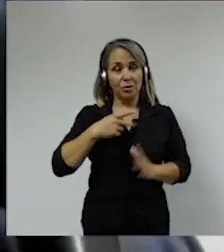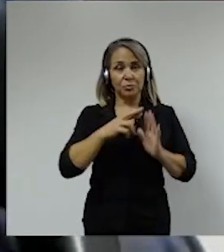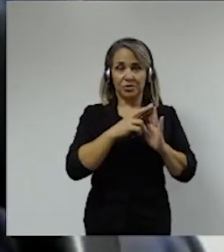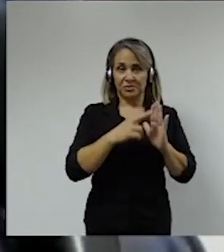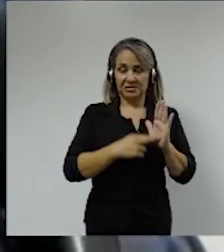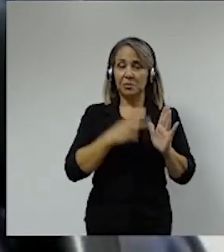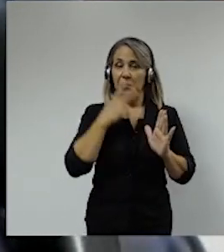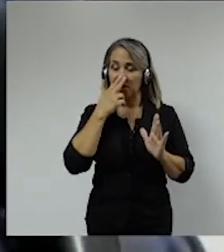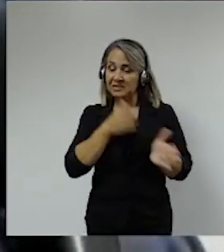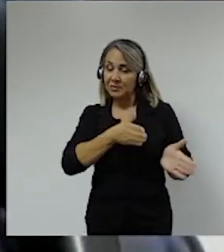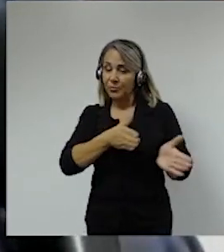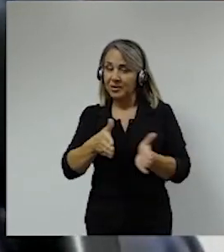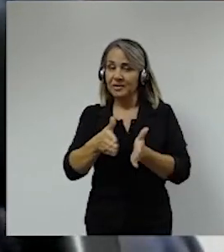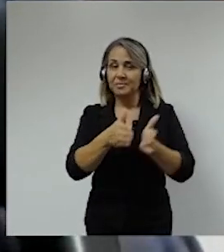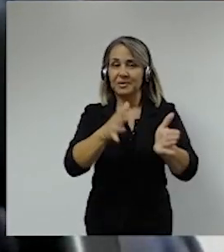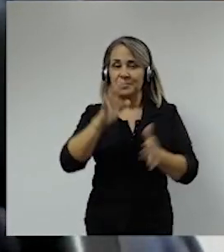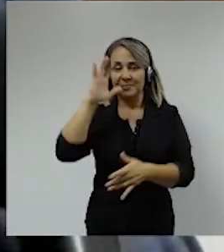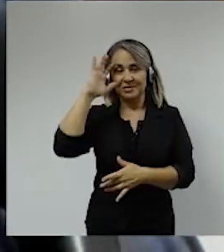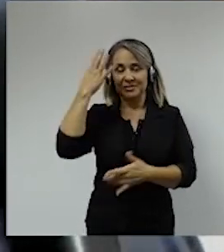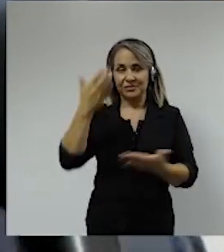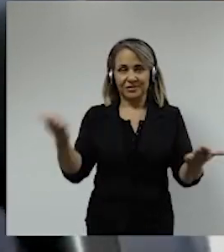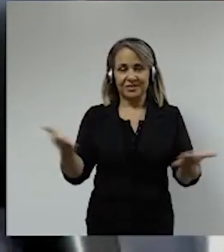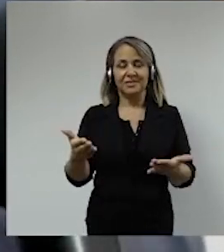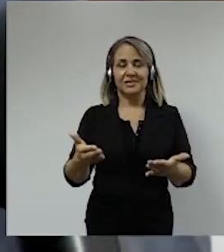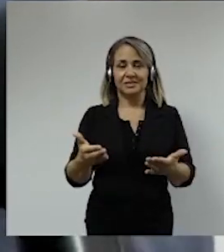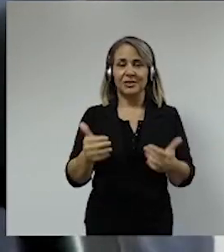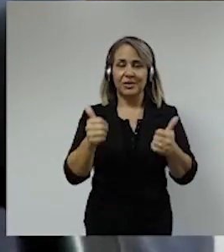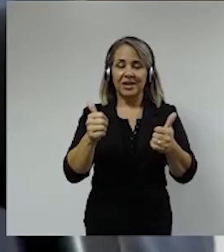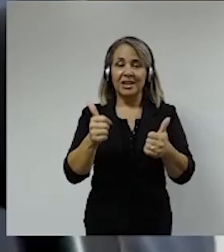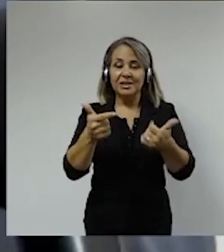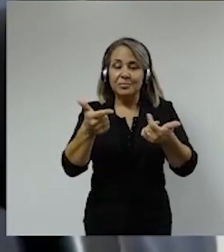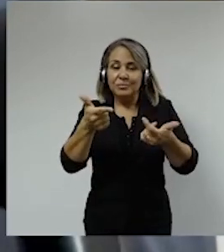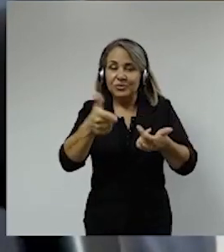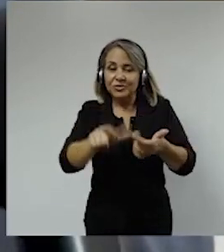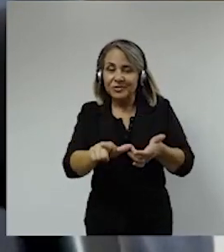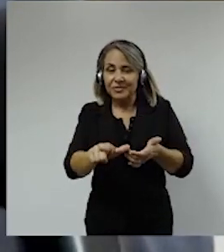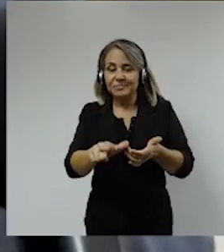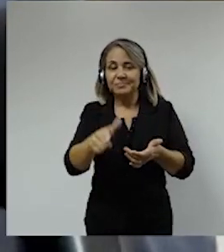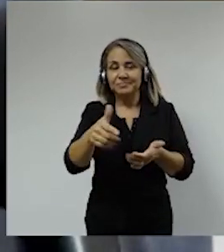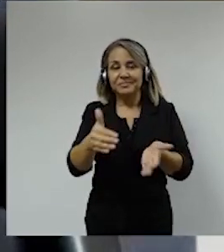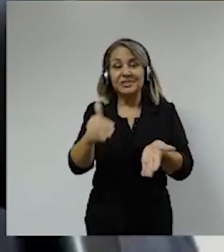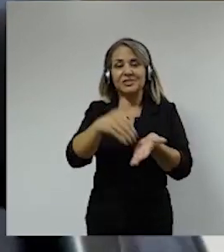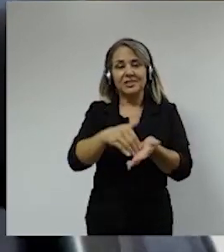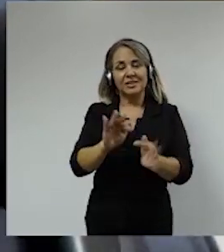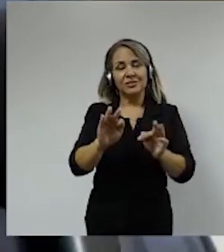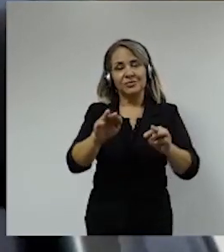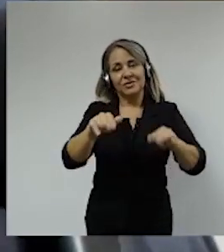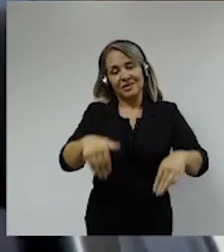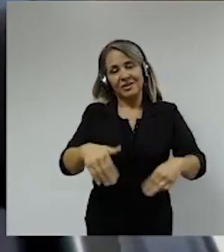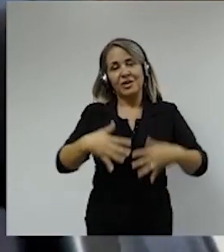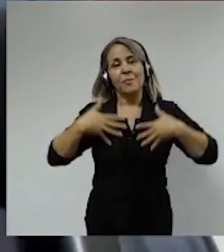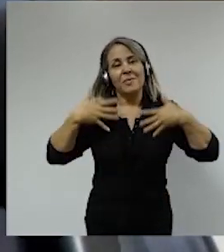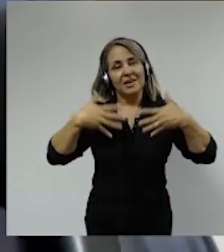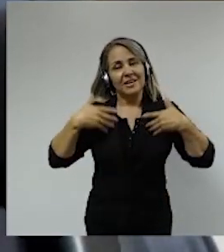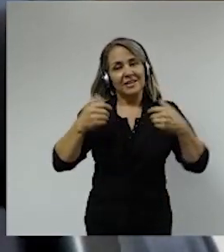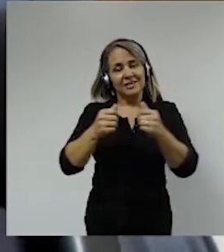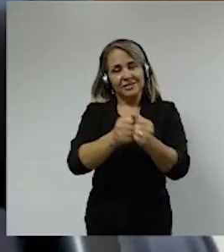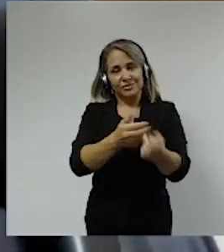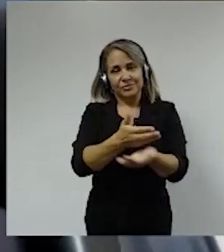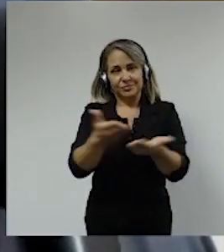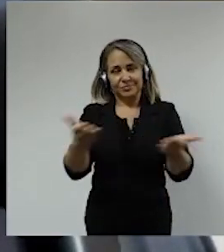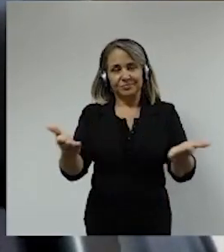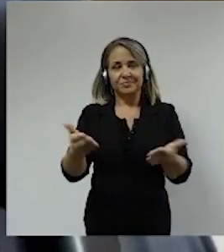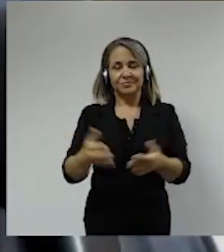ser o caminho para a solução desse momento. Nós estamos chegando ao final do nosso painel. É uma grande honra ter estado aqui com